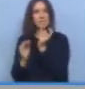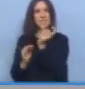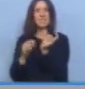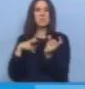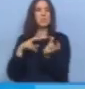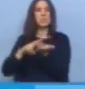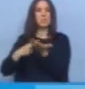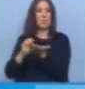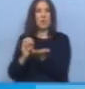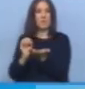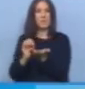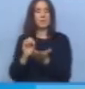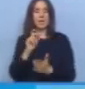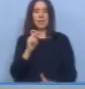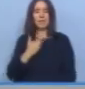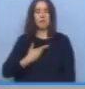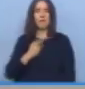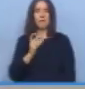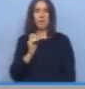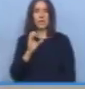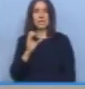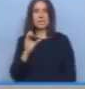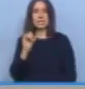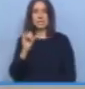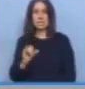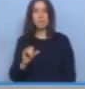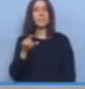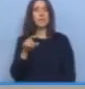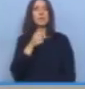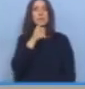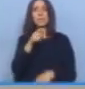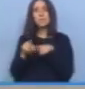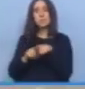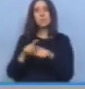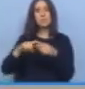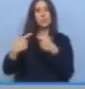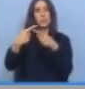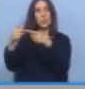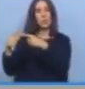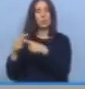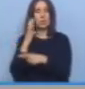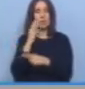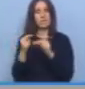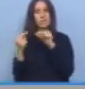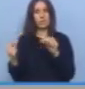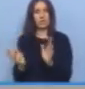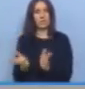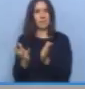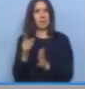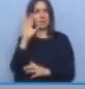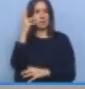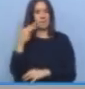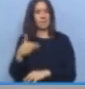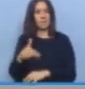português, fazer alguma influência junto dos decisores políticos e de outros parceiros e tentar criar aqui pontos. Portanto, também este evento que